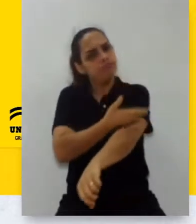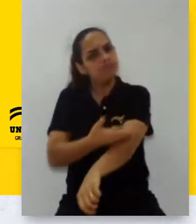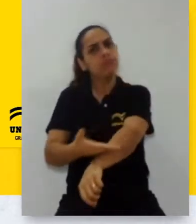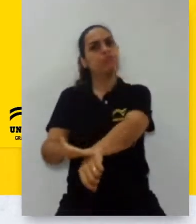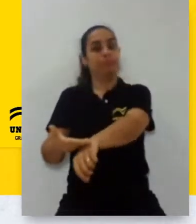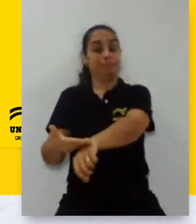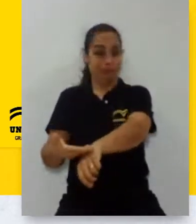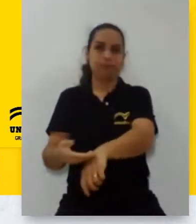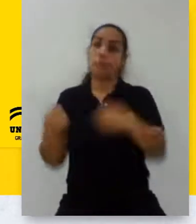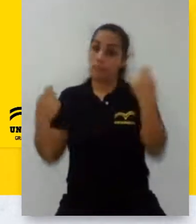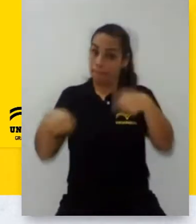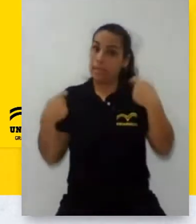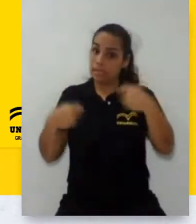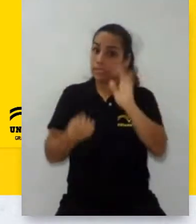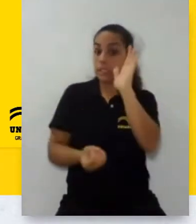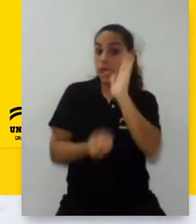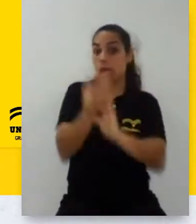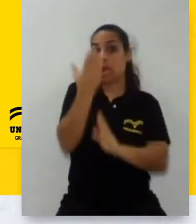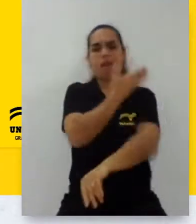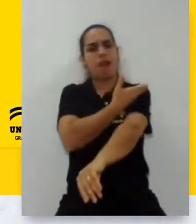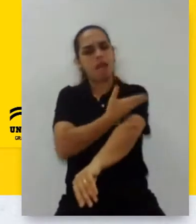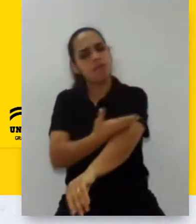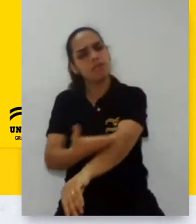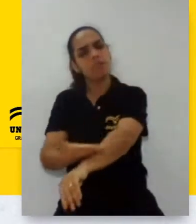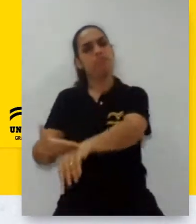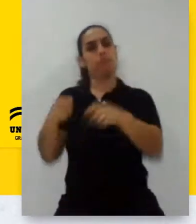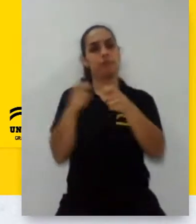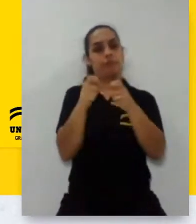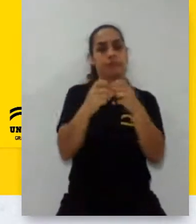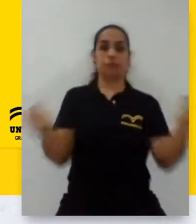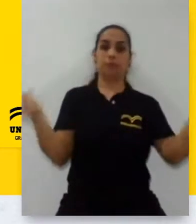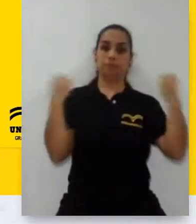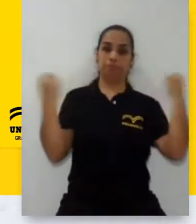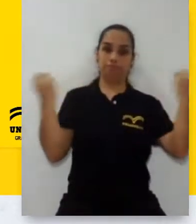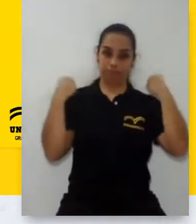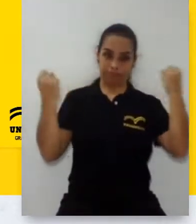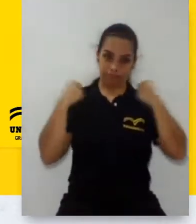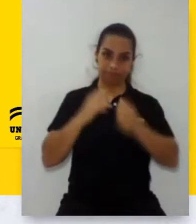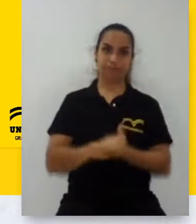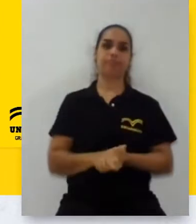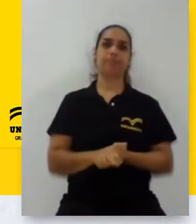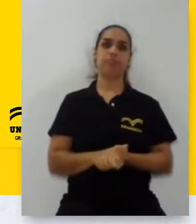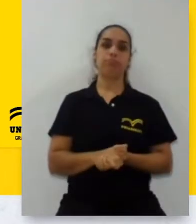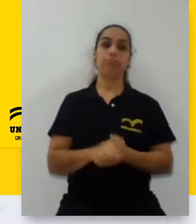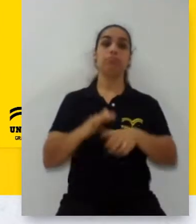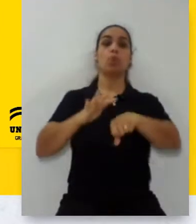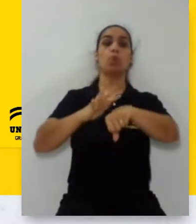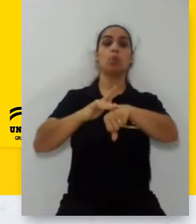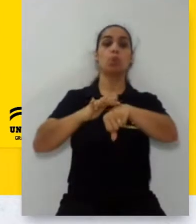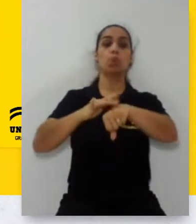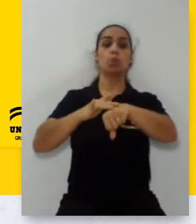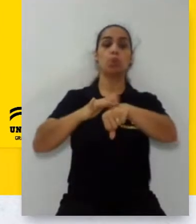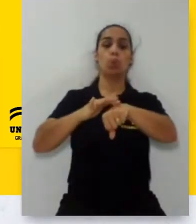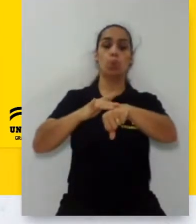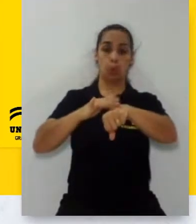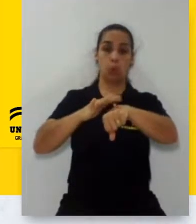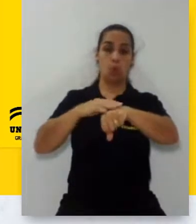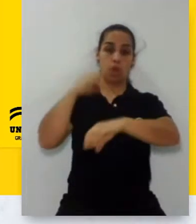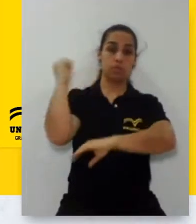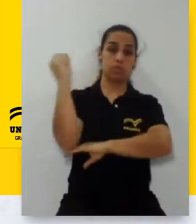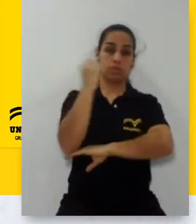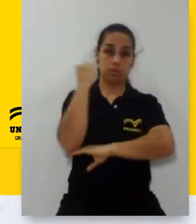esse mal que nós temos nos dias de hoje. Doenças crônicas não transmissíveis, as principais causas de morte, né?